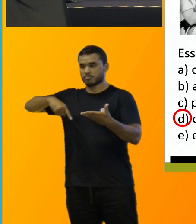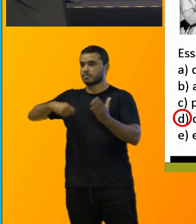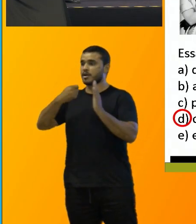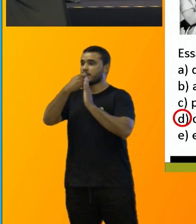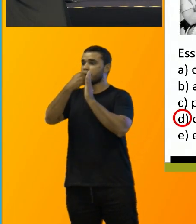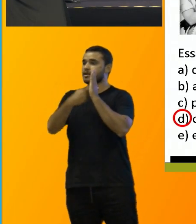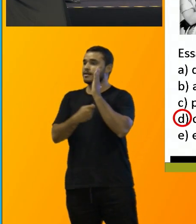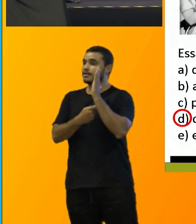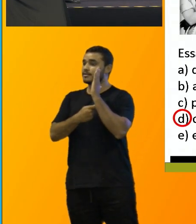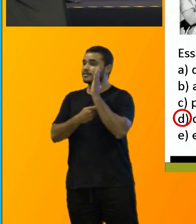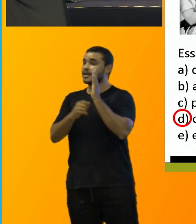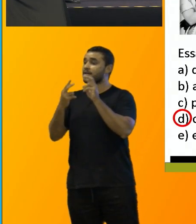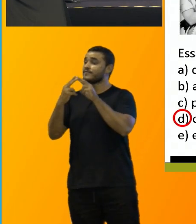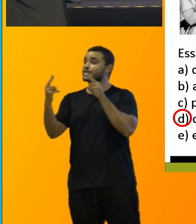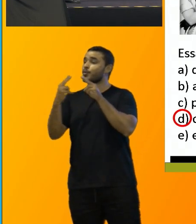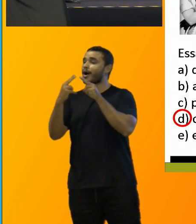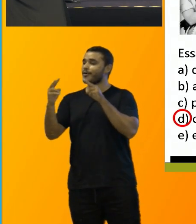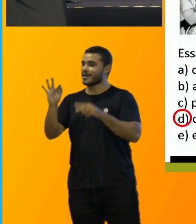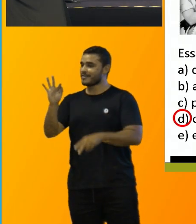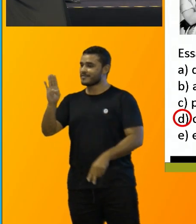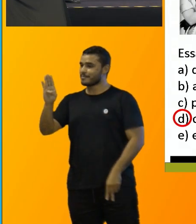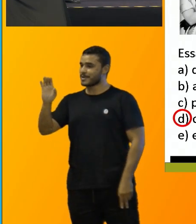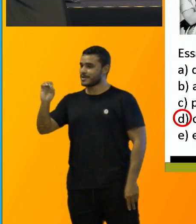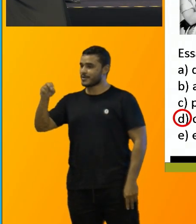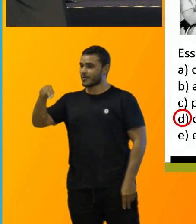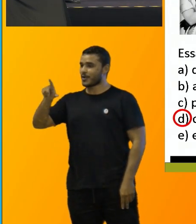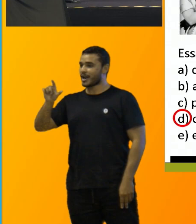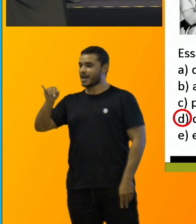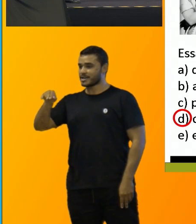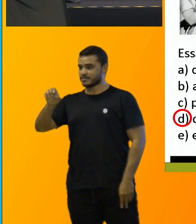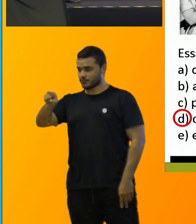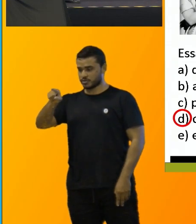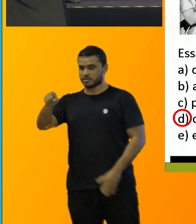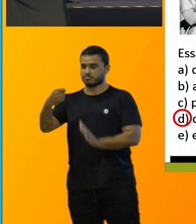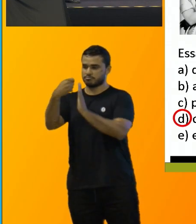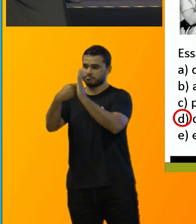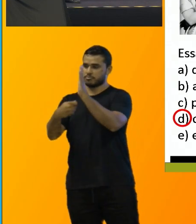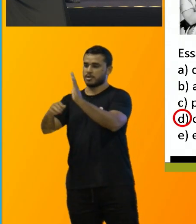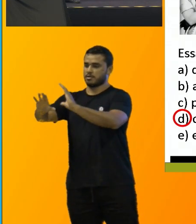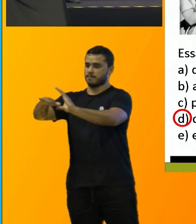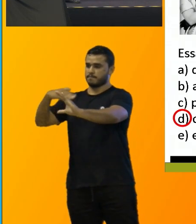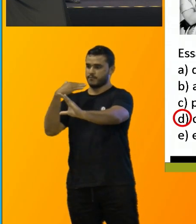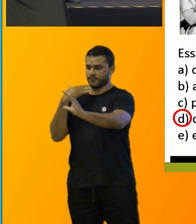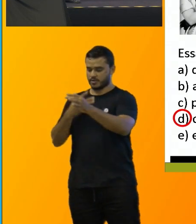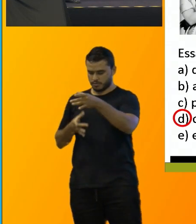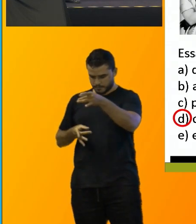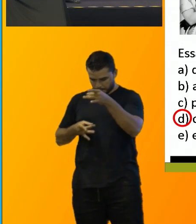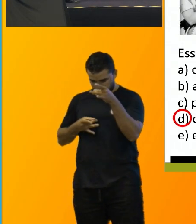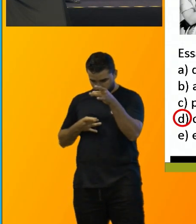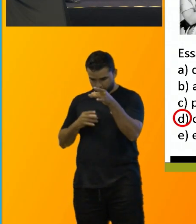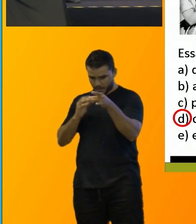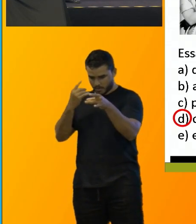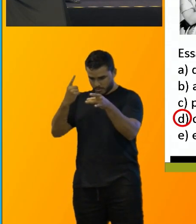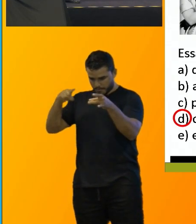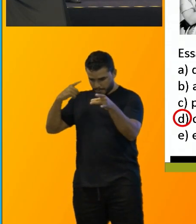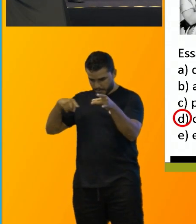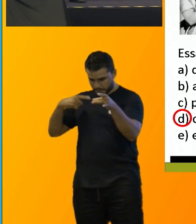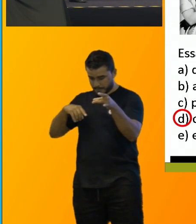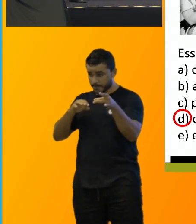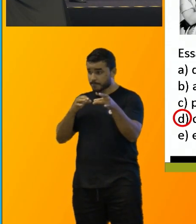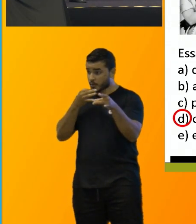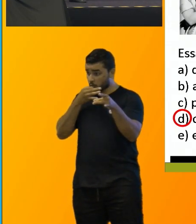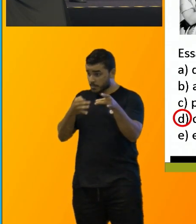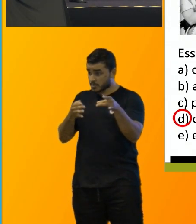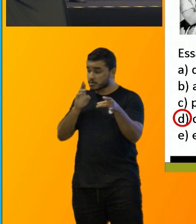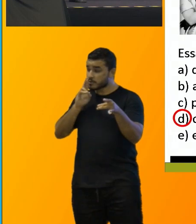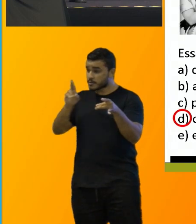Então, todas as vezes que vocês mandam uma redação para a gente, que vocês recebem a redação comentada e o